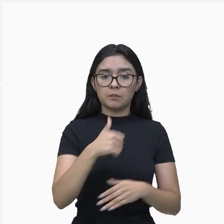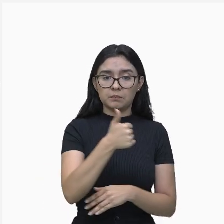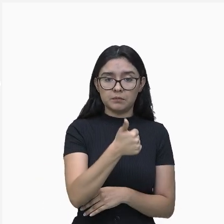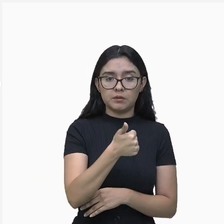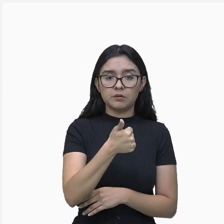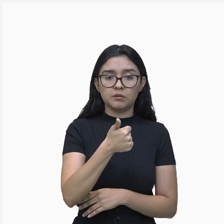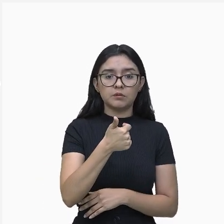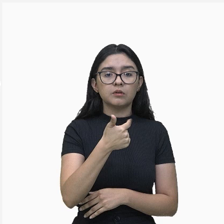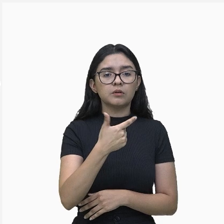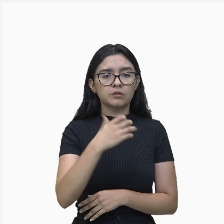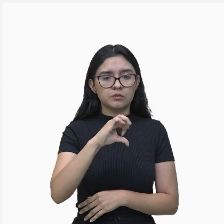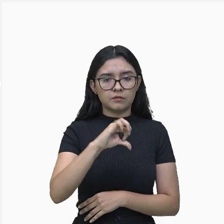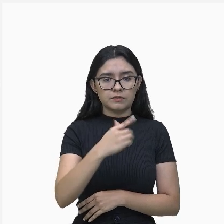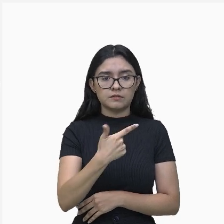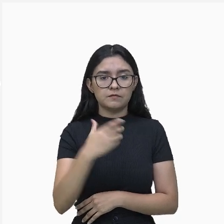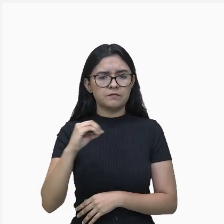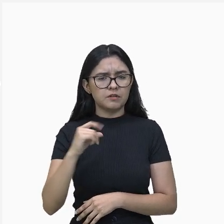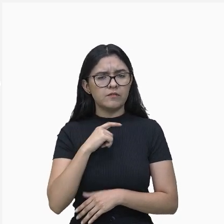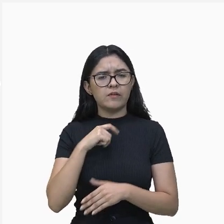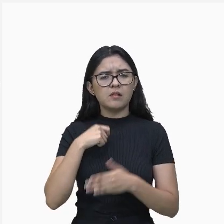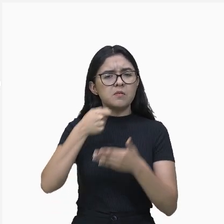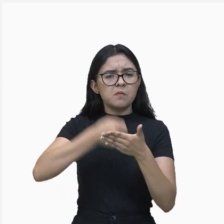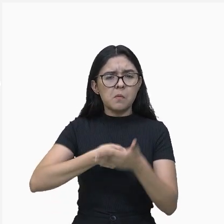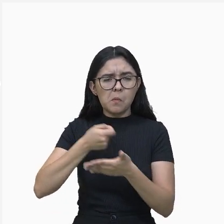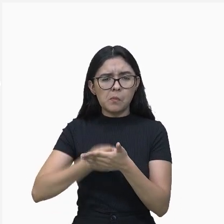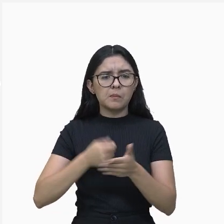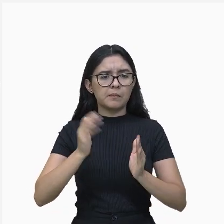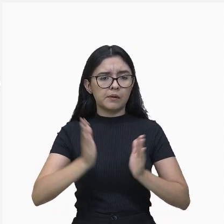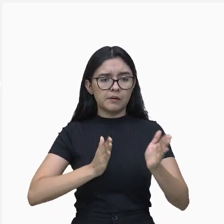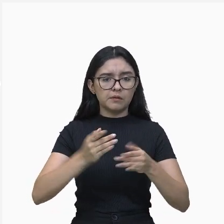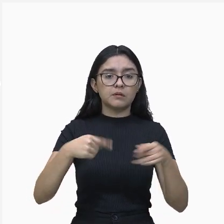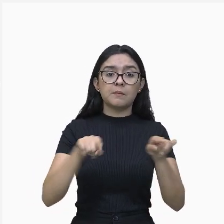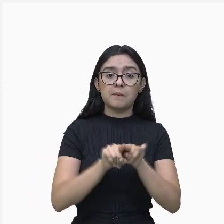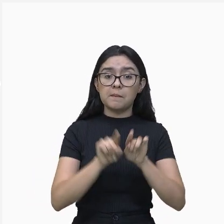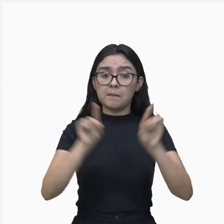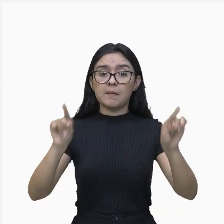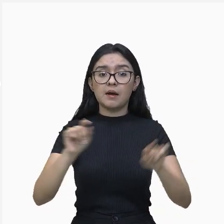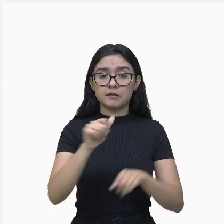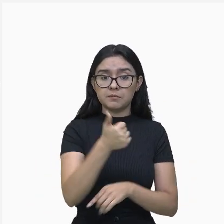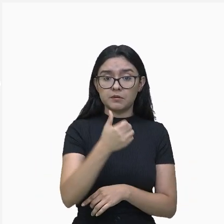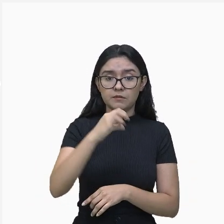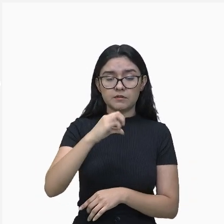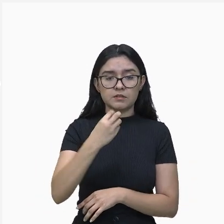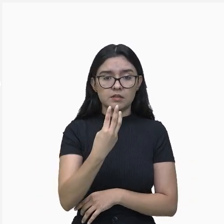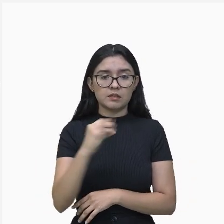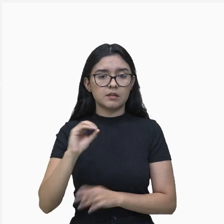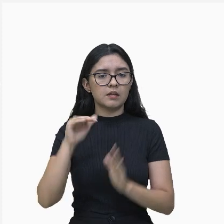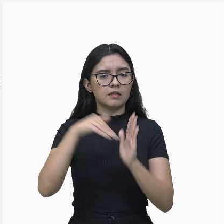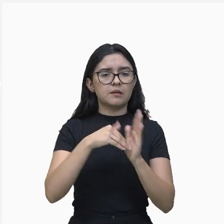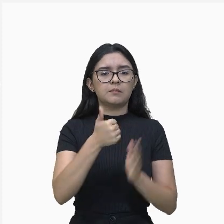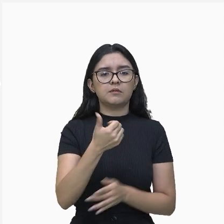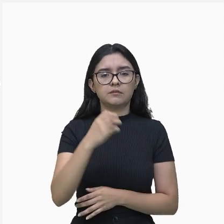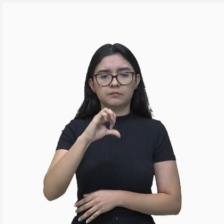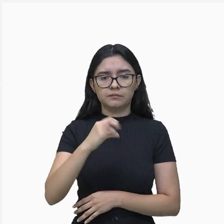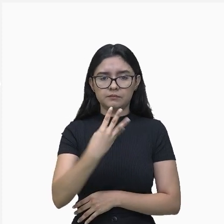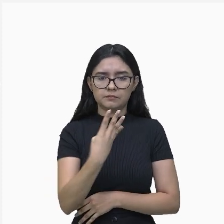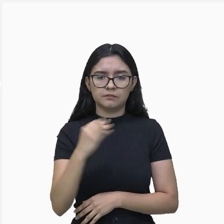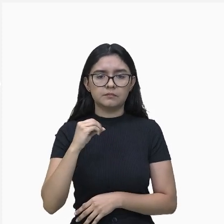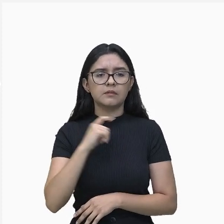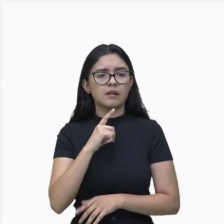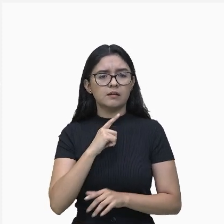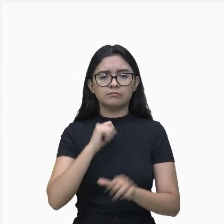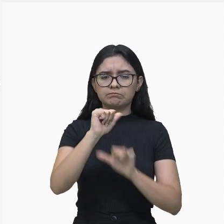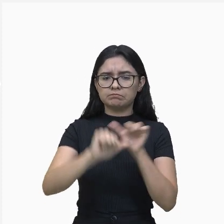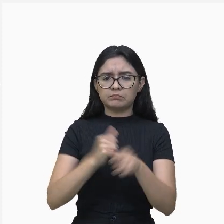de luta modernista, 1930 e 1940 foram de modernização geral, em sentido lato, desde